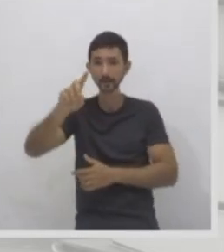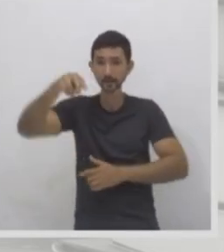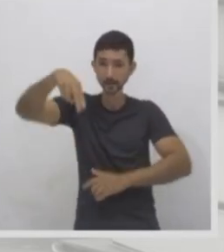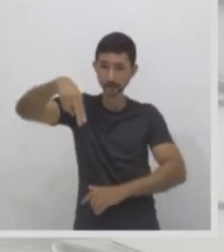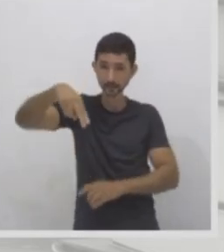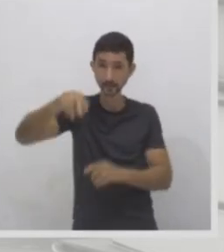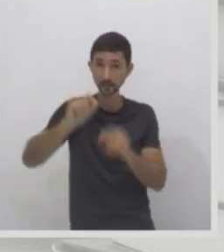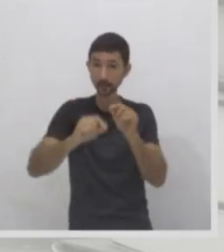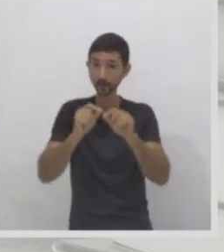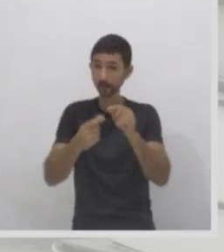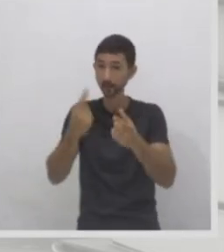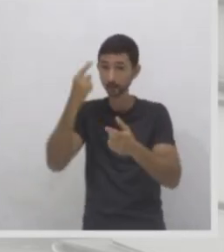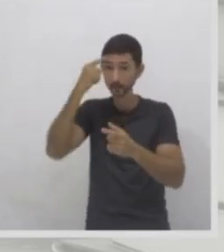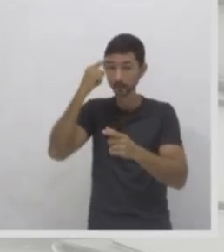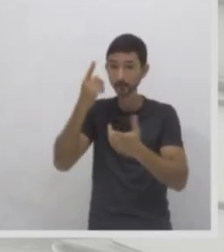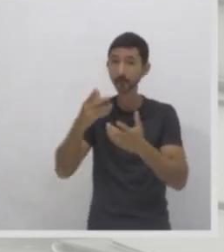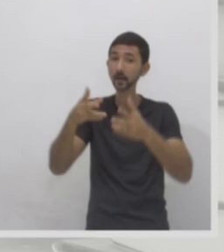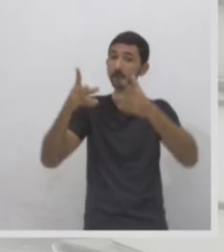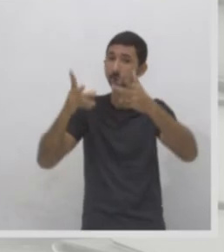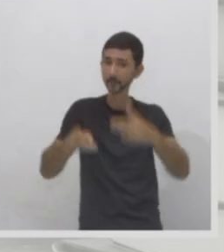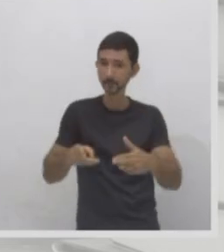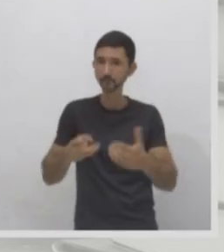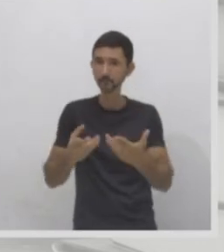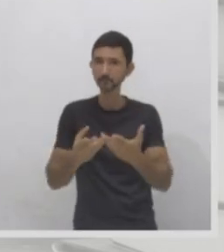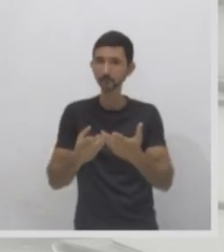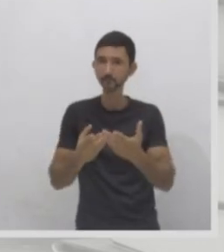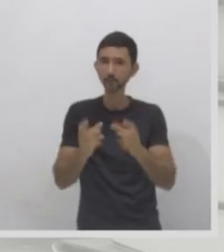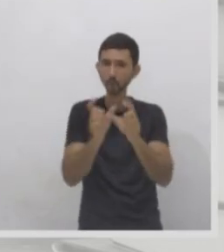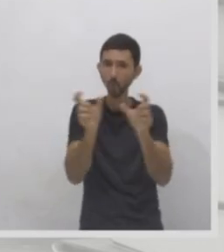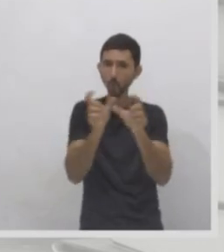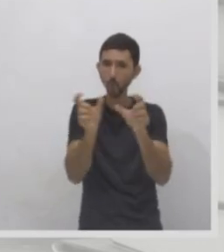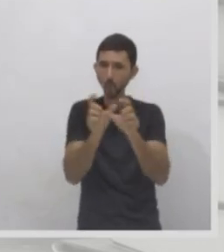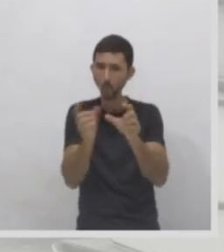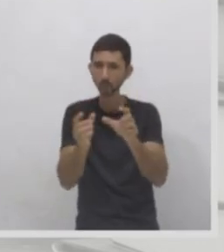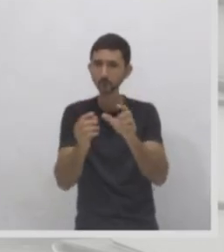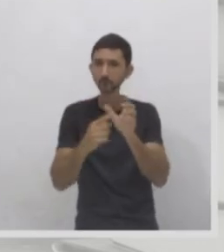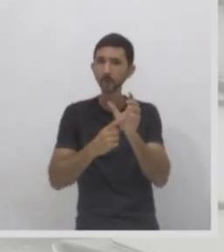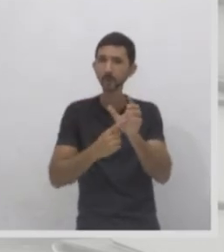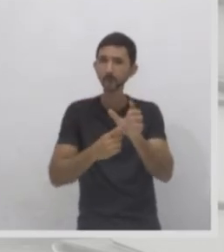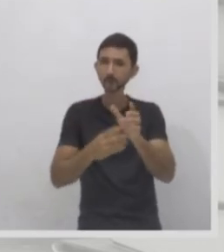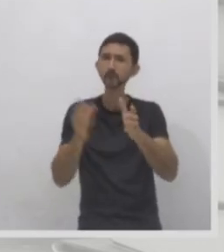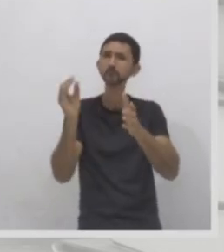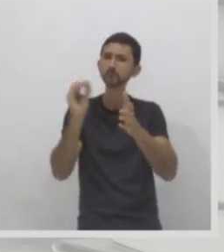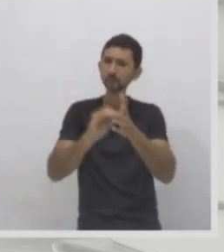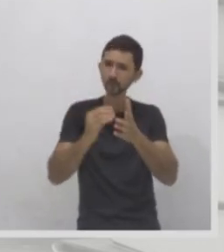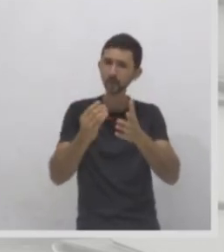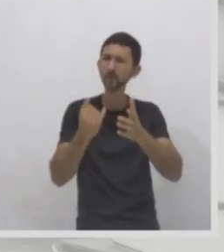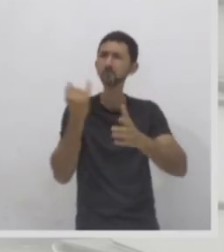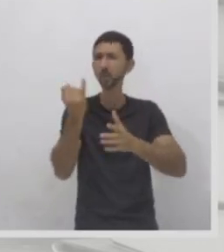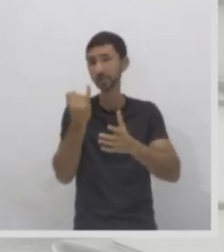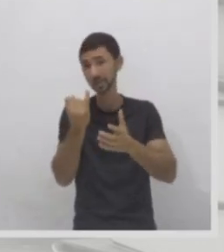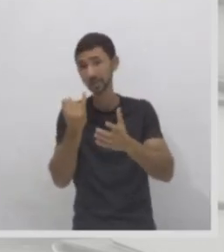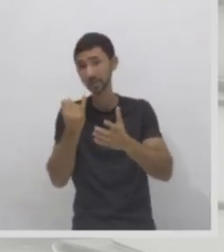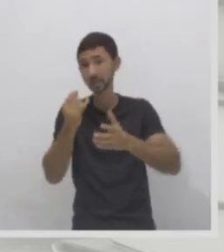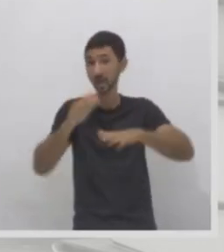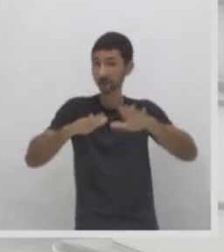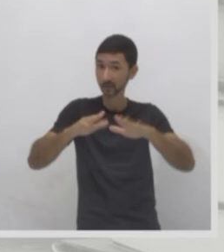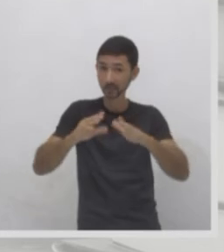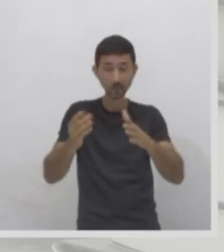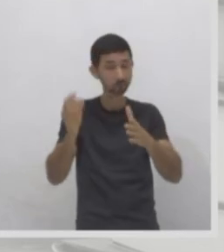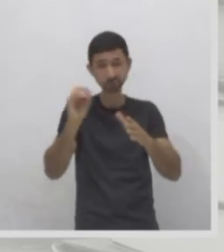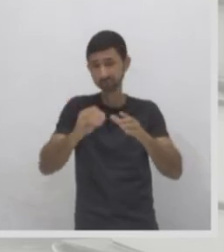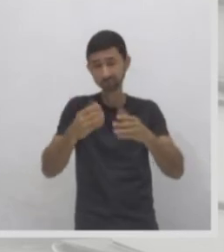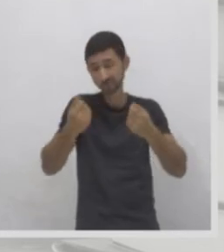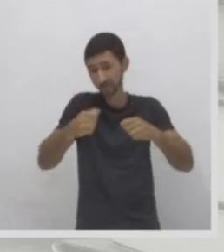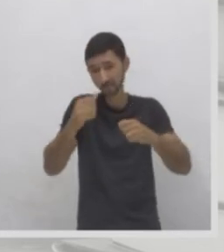ela é a mesma do adjunto adverbial. Ele é um termo acessório, ele vai aparecer na oração, mas ele não precisa necessariamente